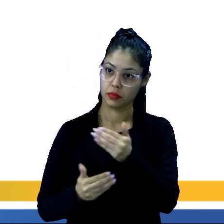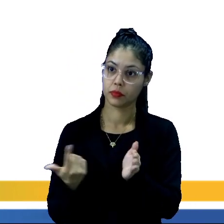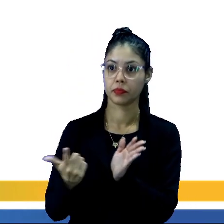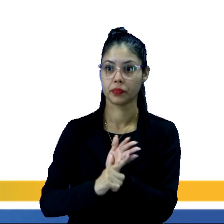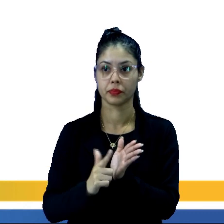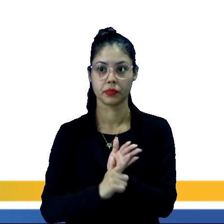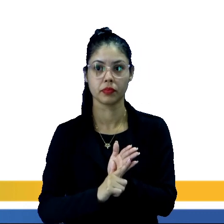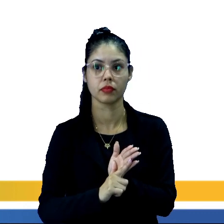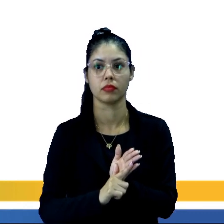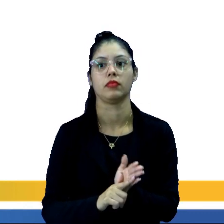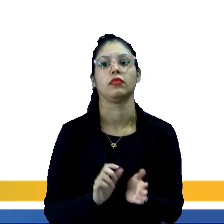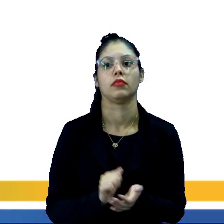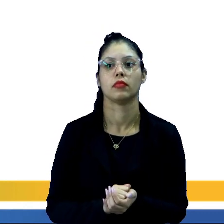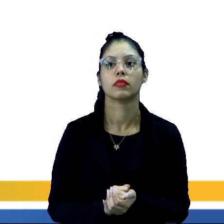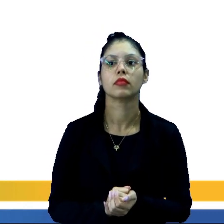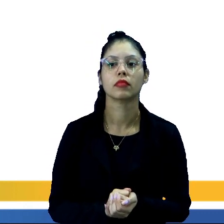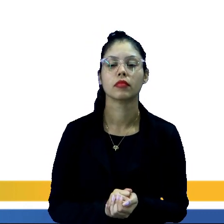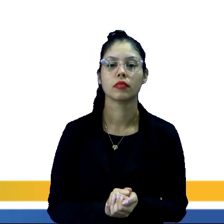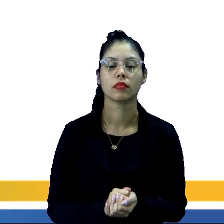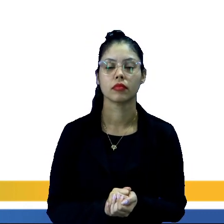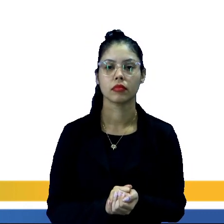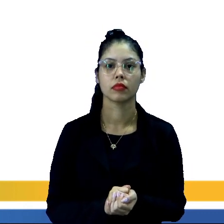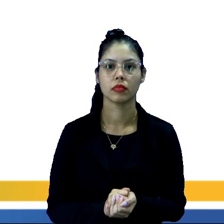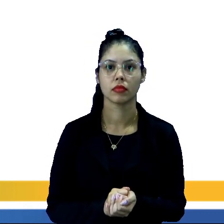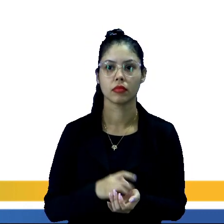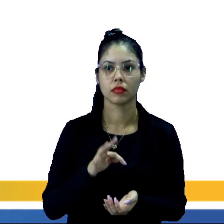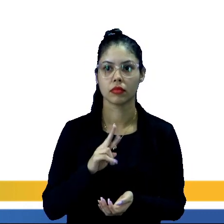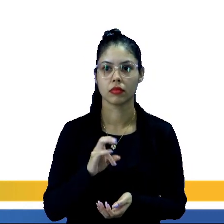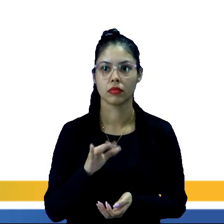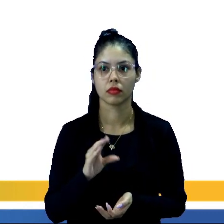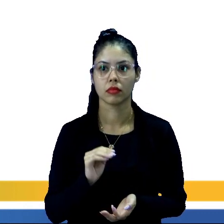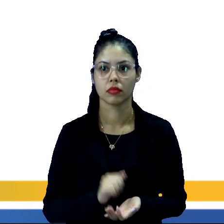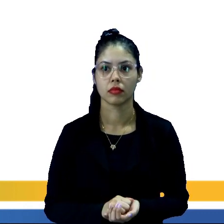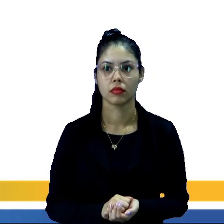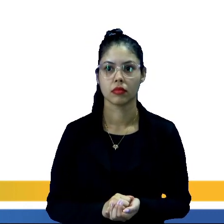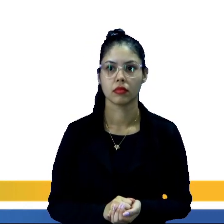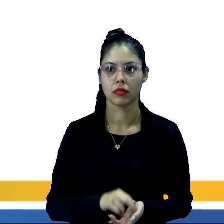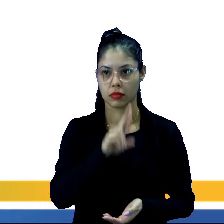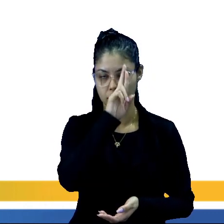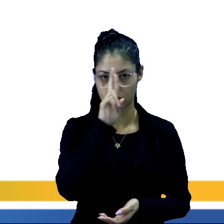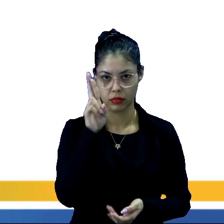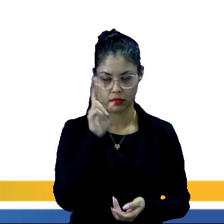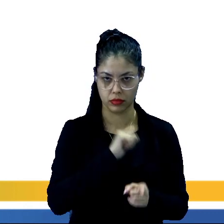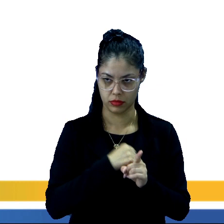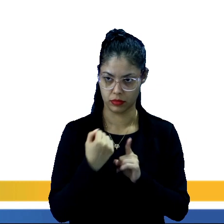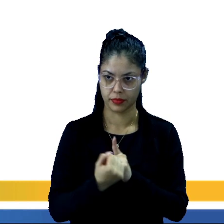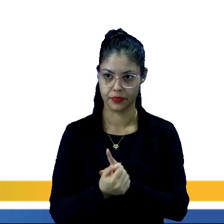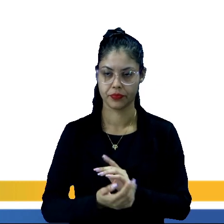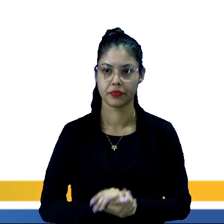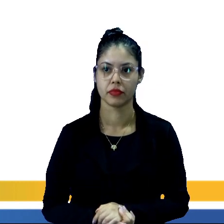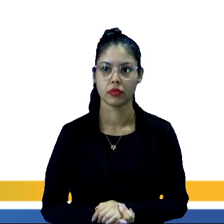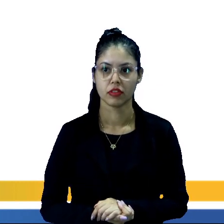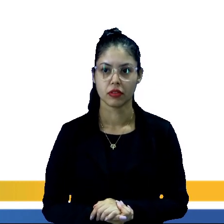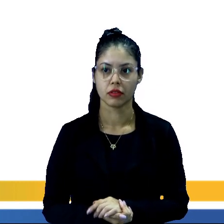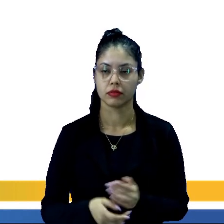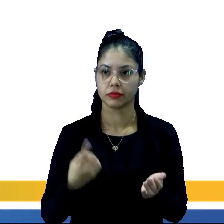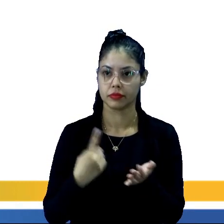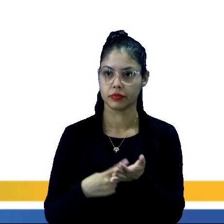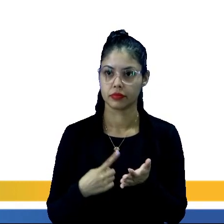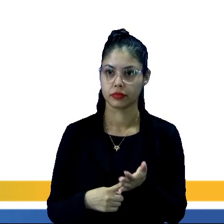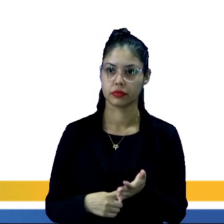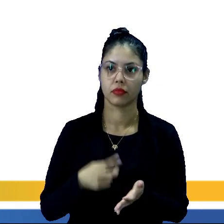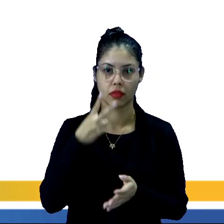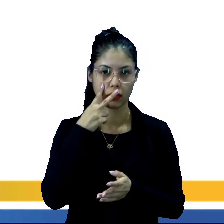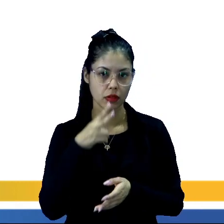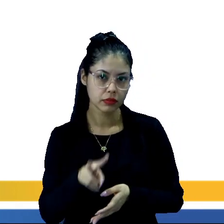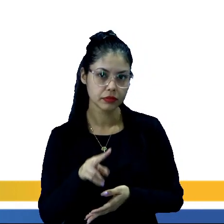um papel, desempenhou, né, um trapo, né, na história da humanidade. Então, de acordo com